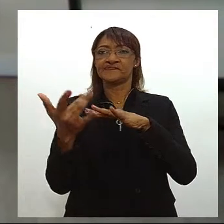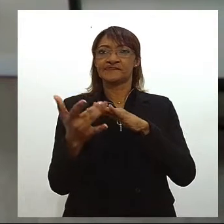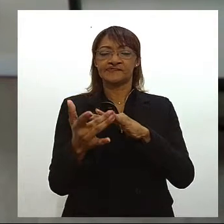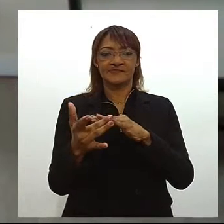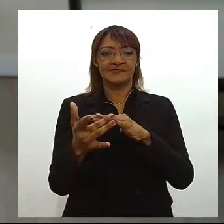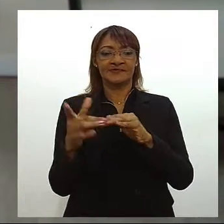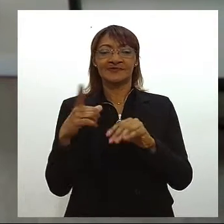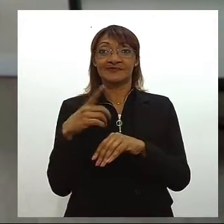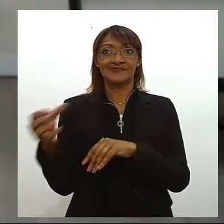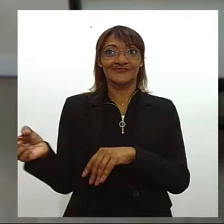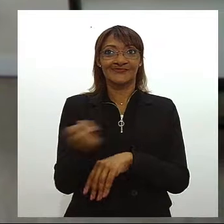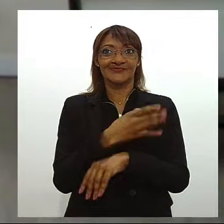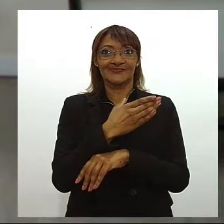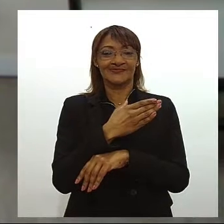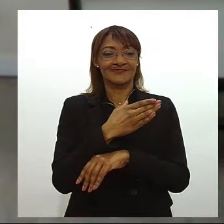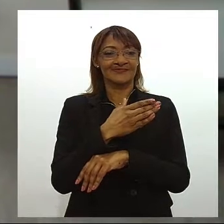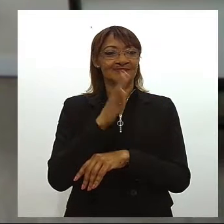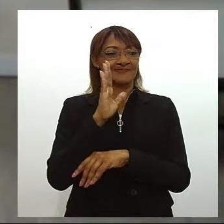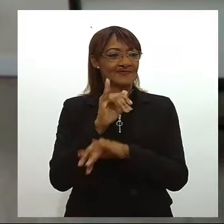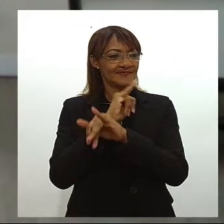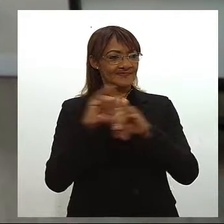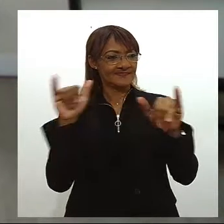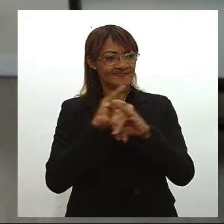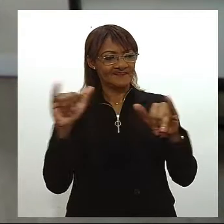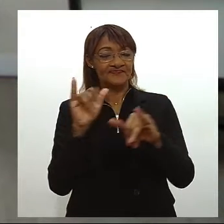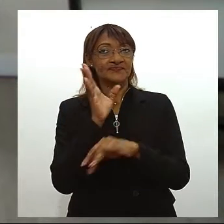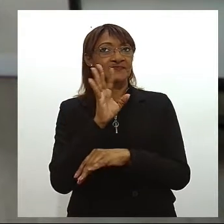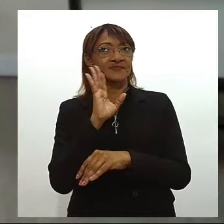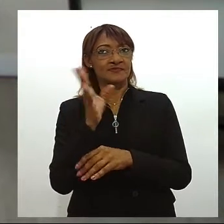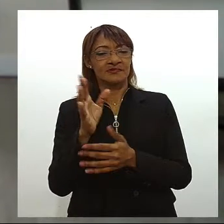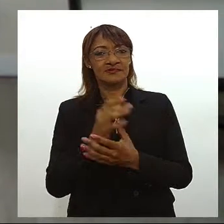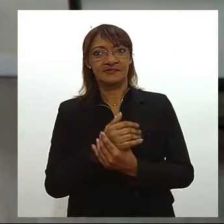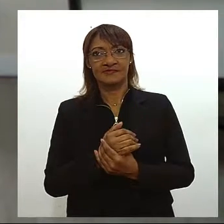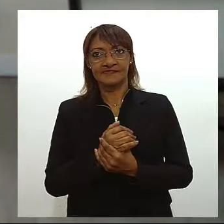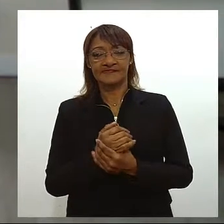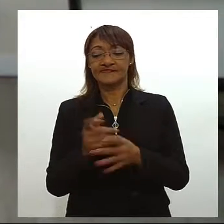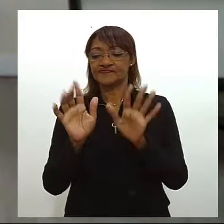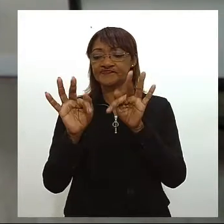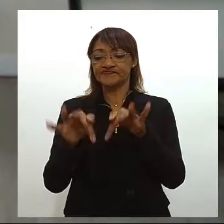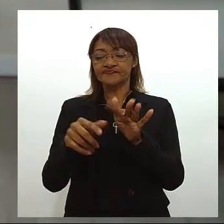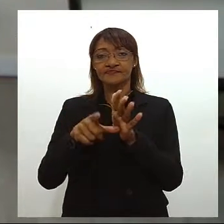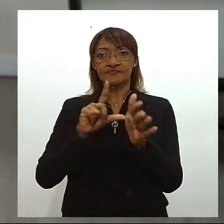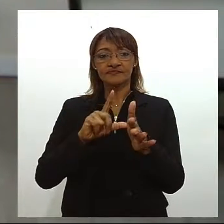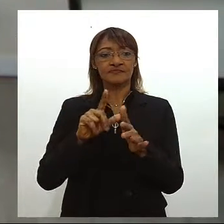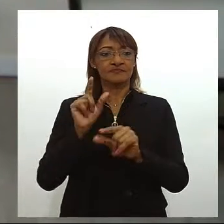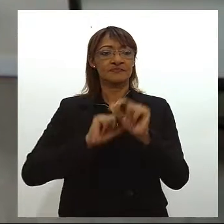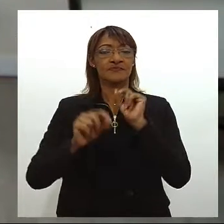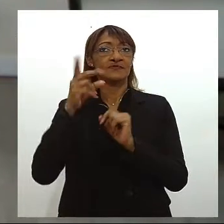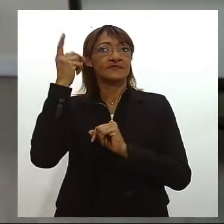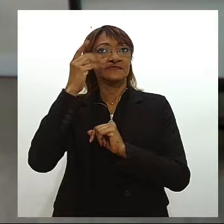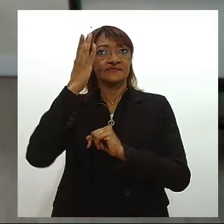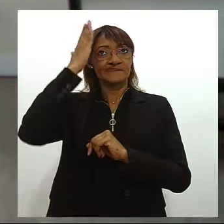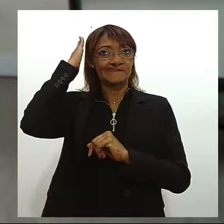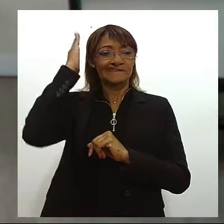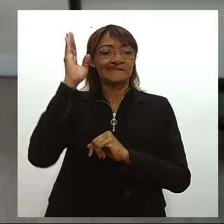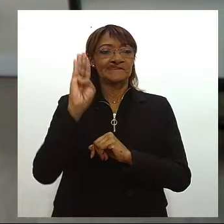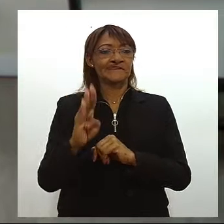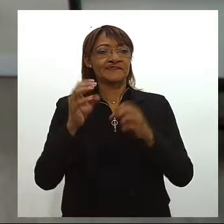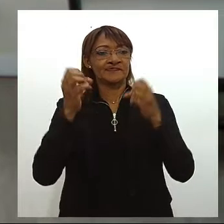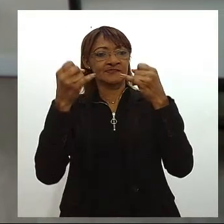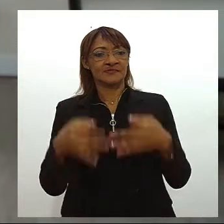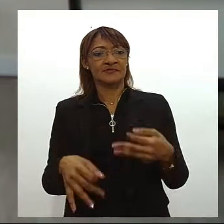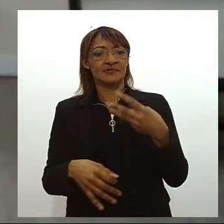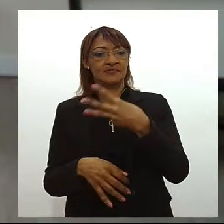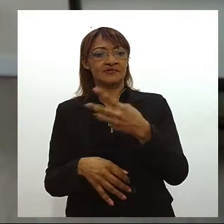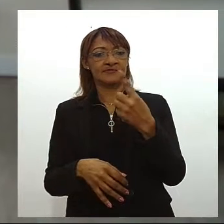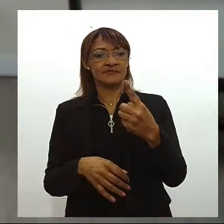episódio novo do Bora Conversar, está bem estático e está bem legal. E para finalizar, o deputado Irã Barbosa falou sobre os 31 anos